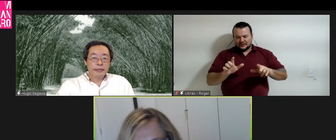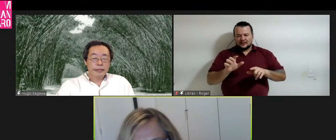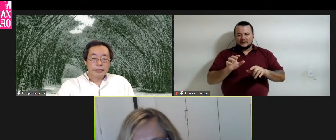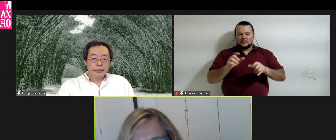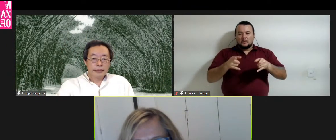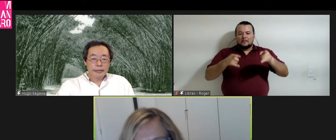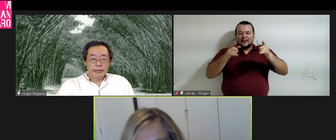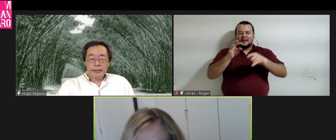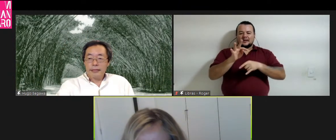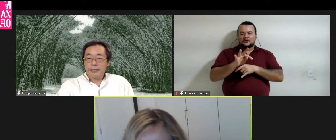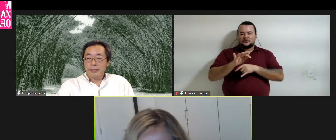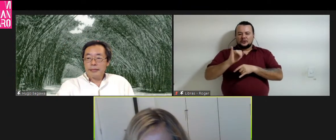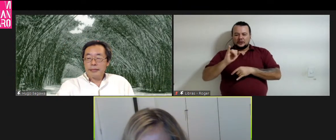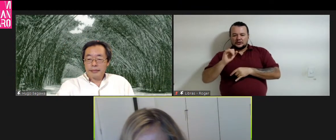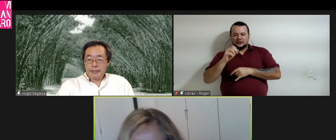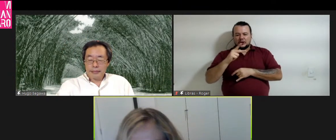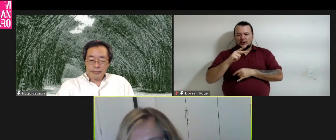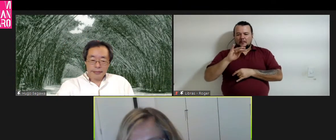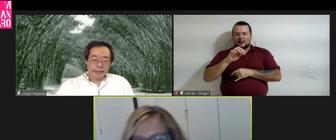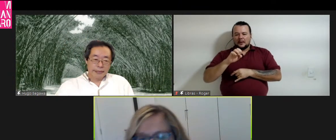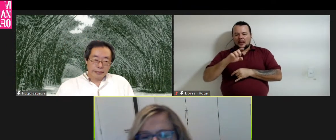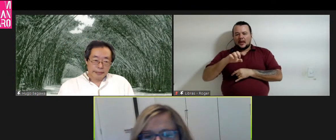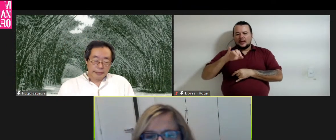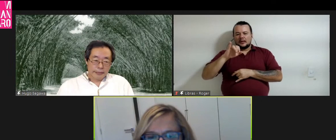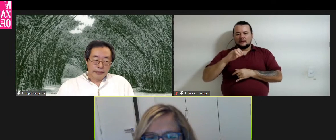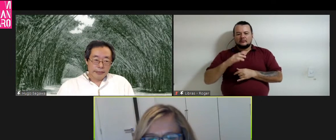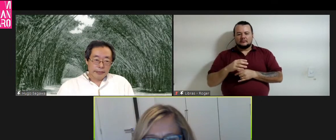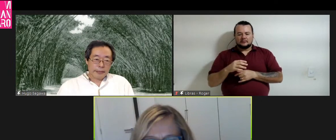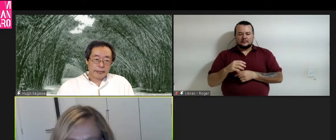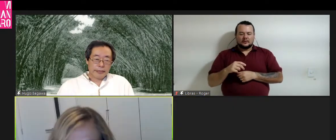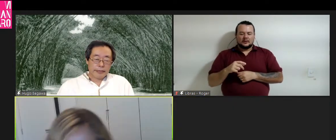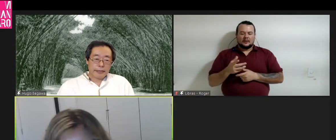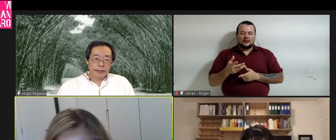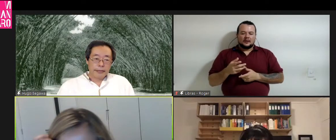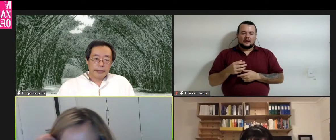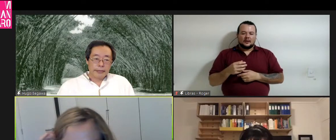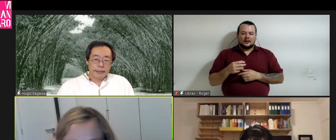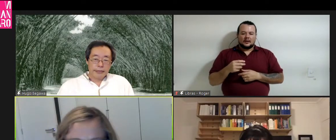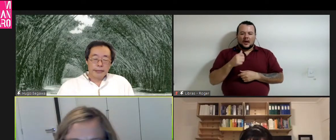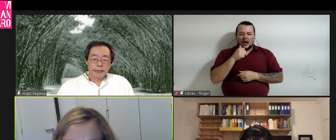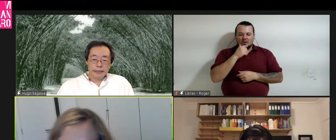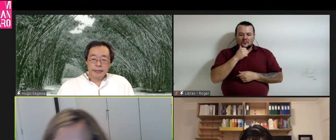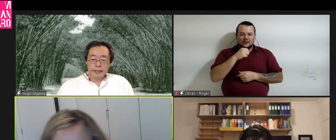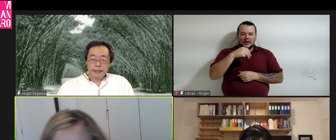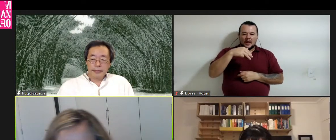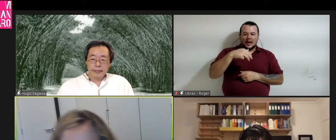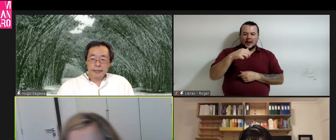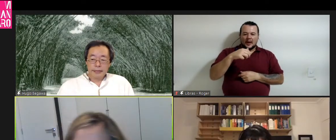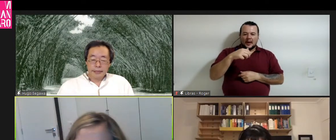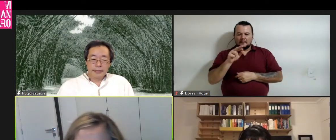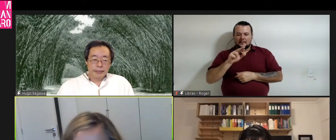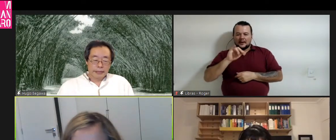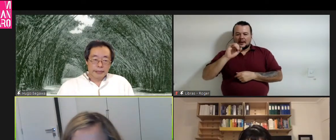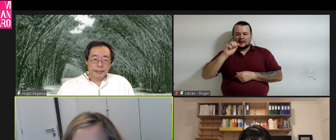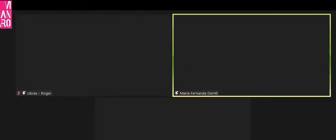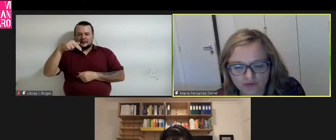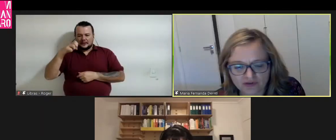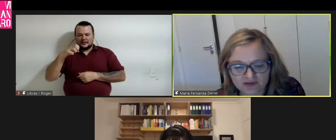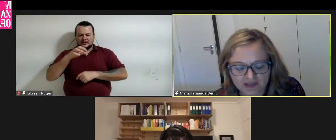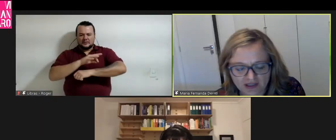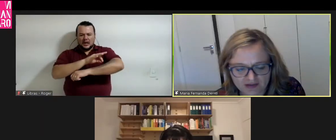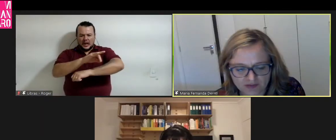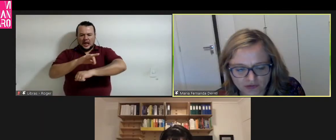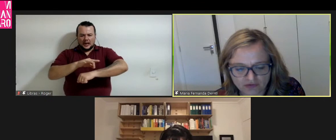a Marianne de Klerk, que é quem eu vou apresentar agora. A Marianne de Klerk é arquiteta e urbanista, tem uma experiência